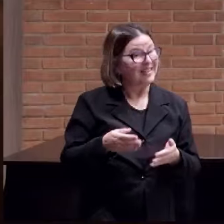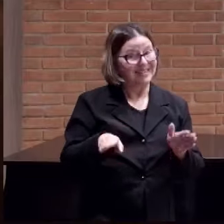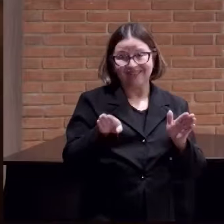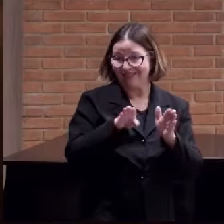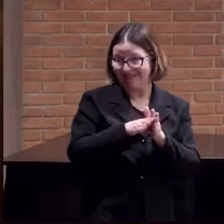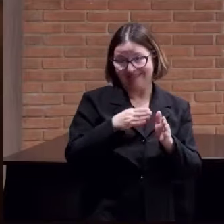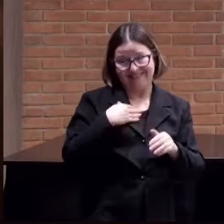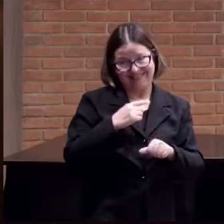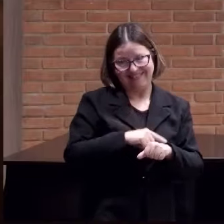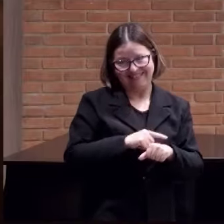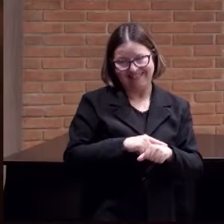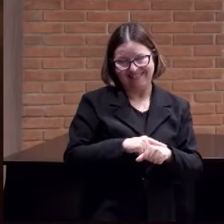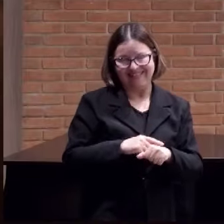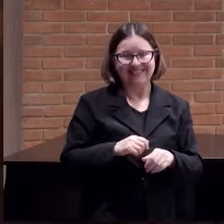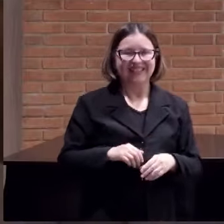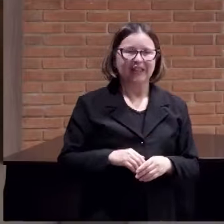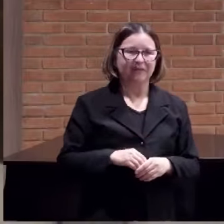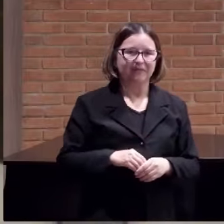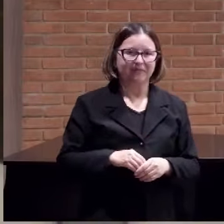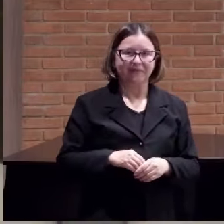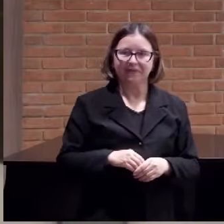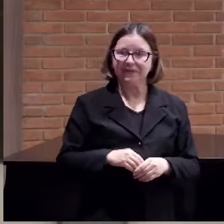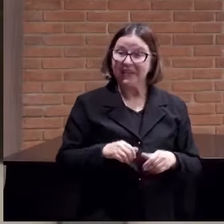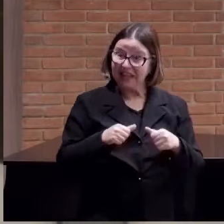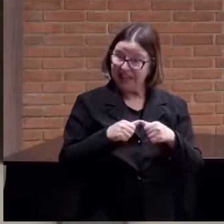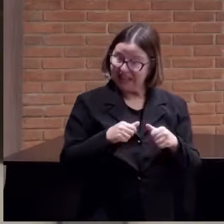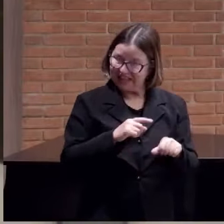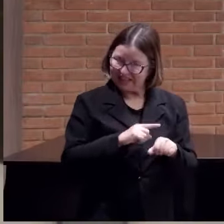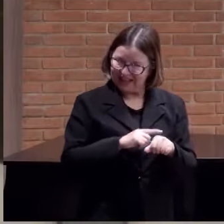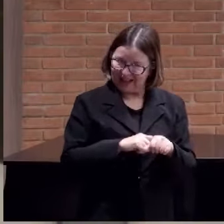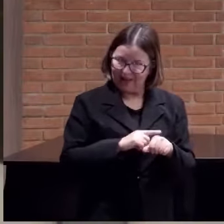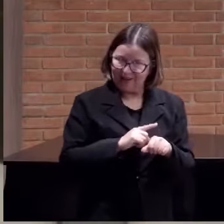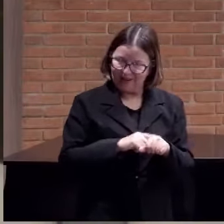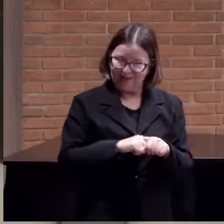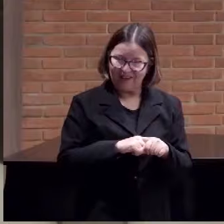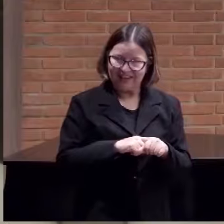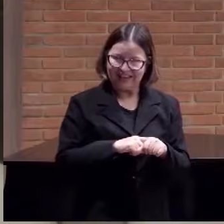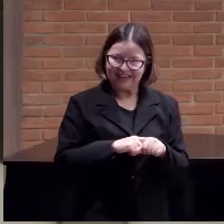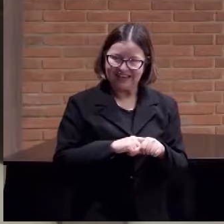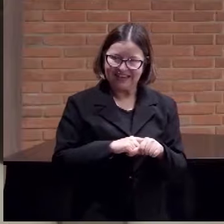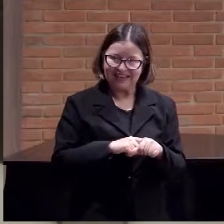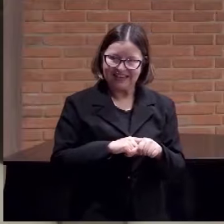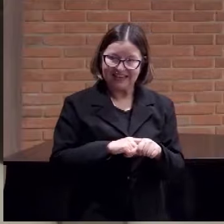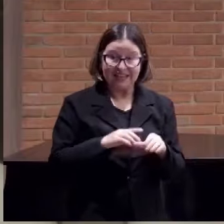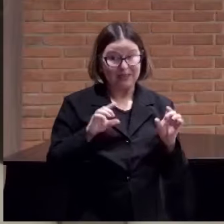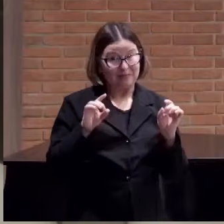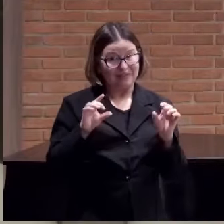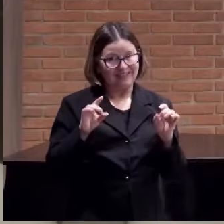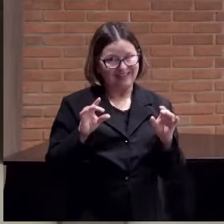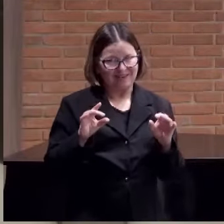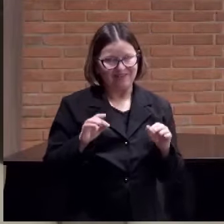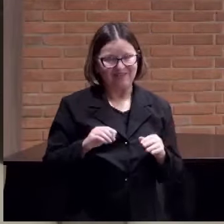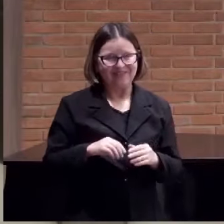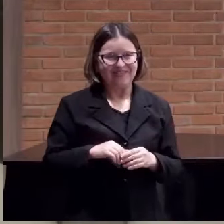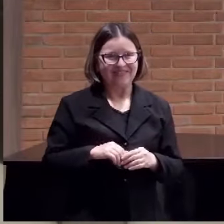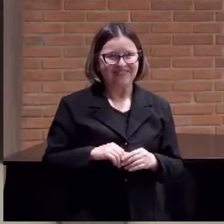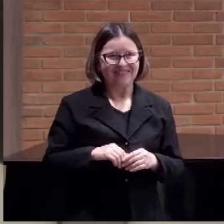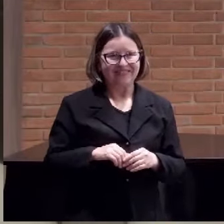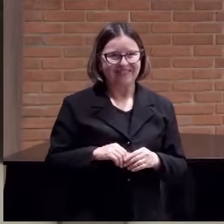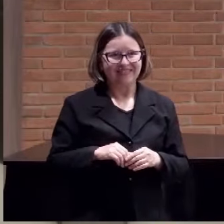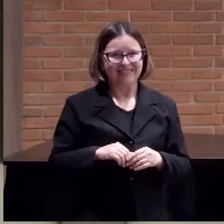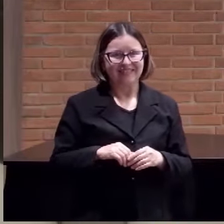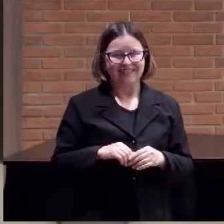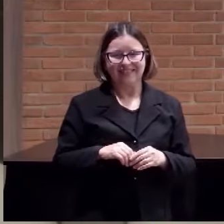hora. Esta é uma hora que é muito especial. Não é